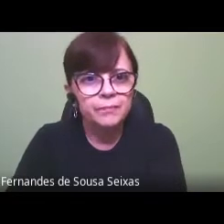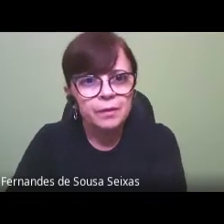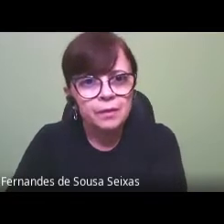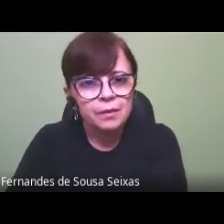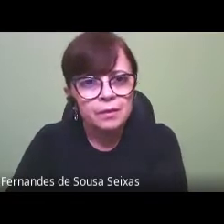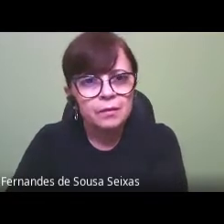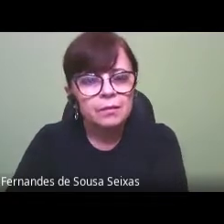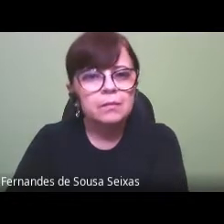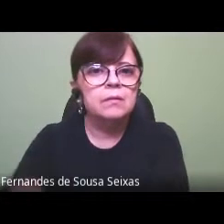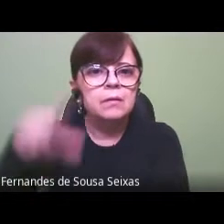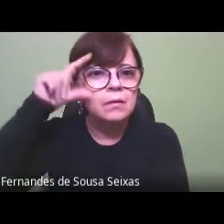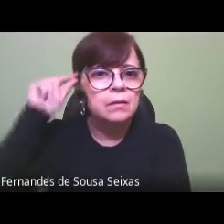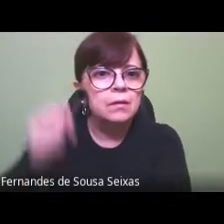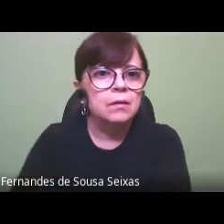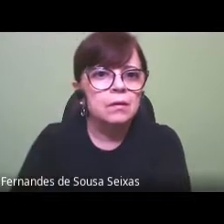história.